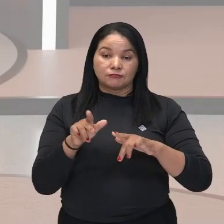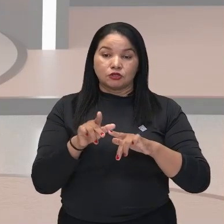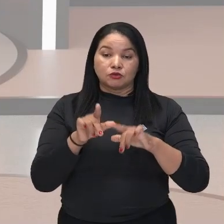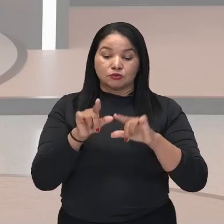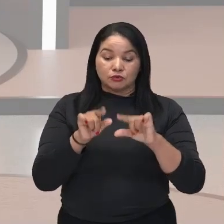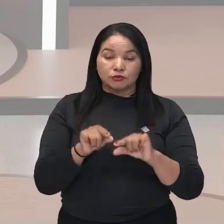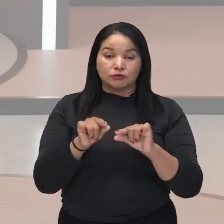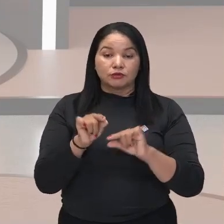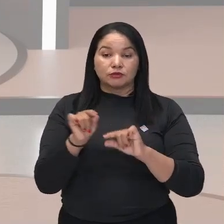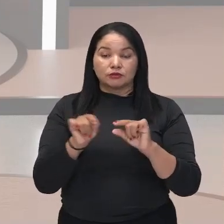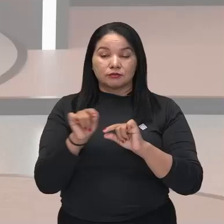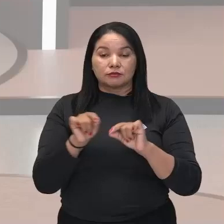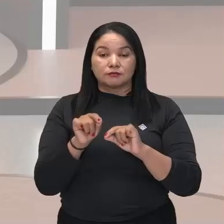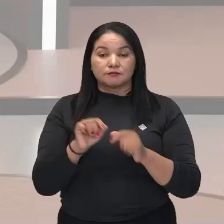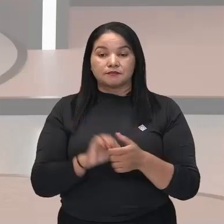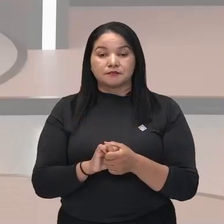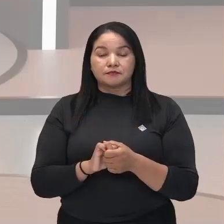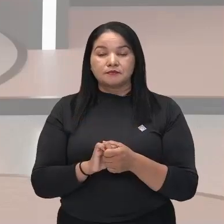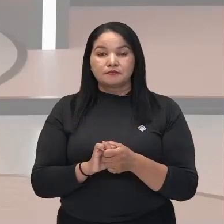pouco mais